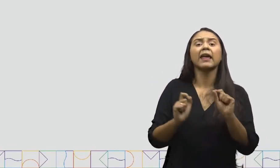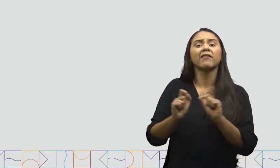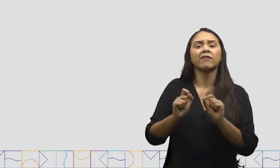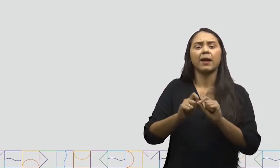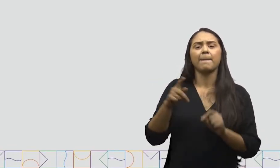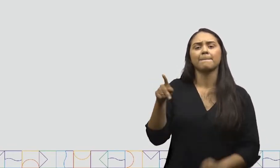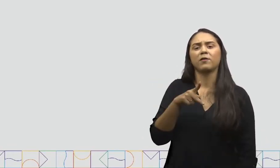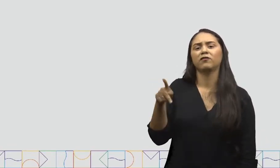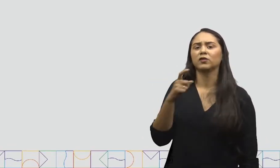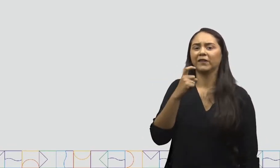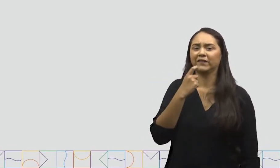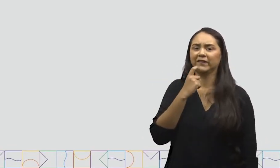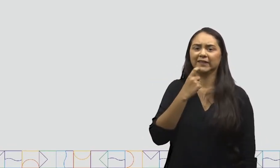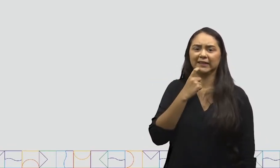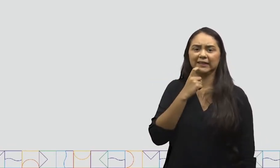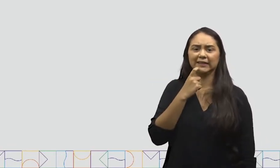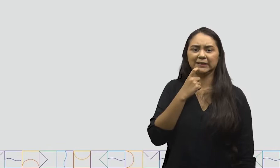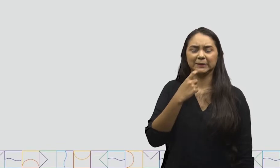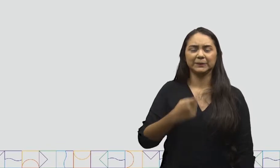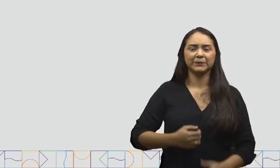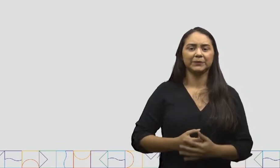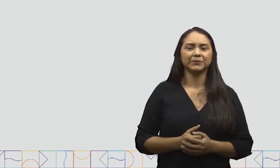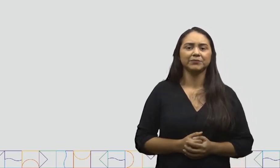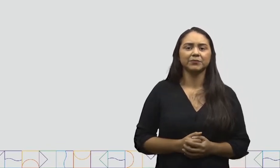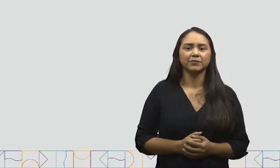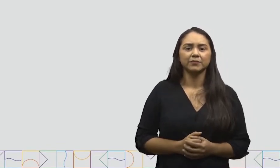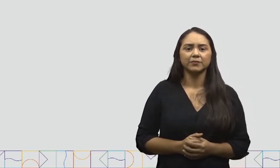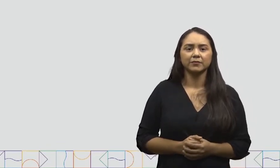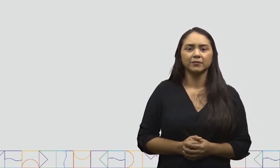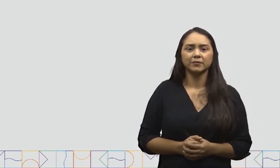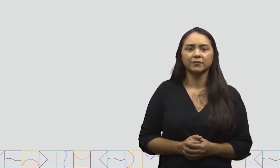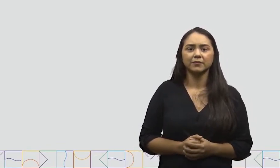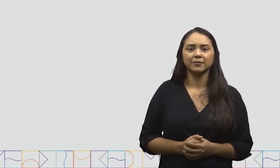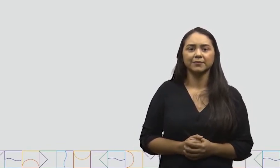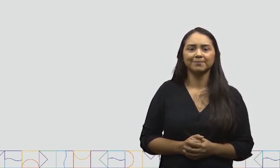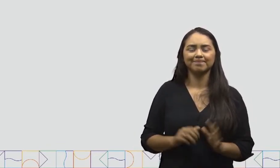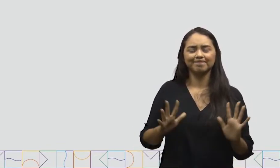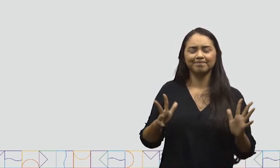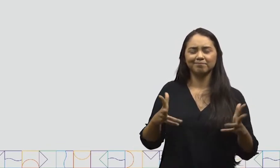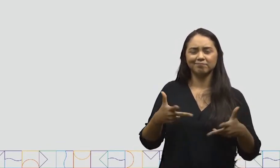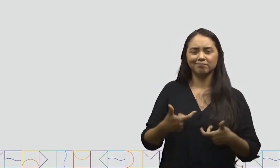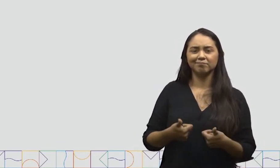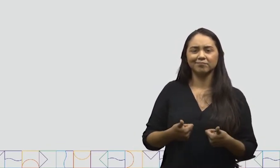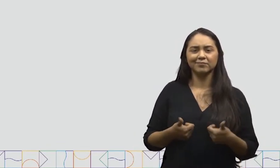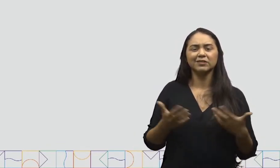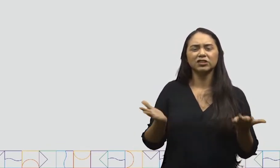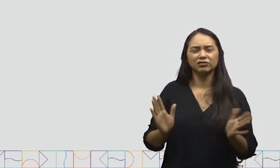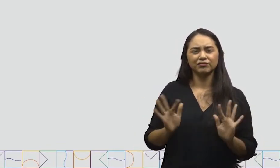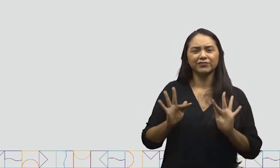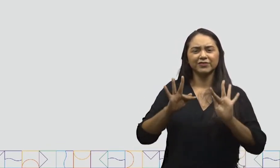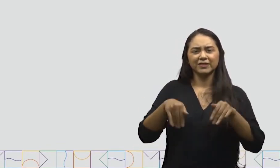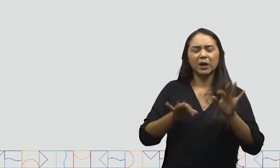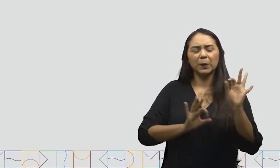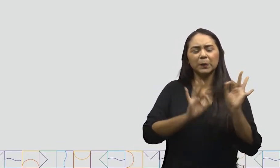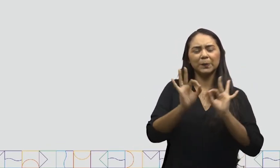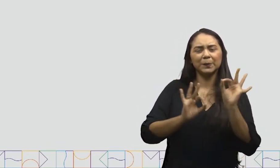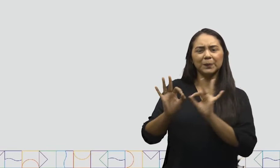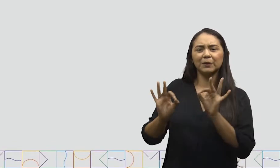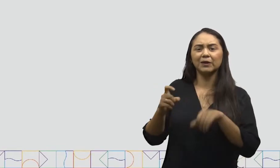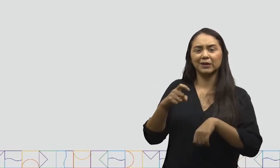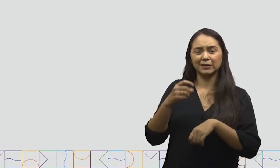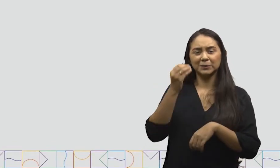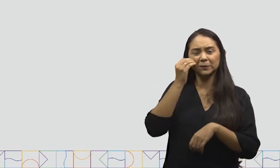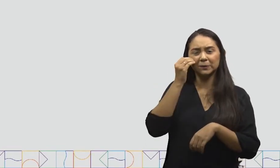fez foi a professora Vanessa Susan Pinheiro Fligiolo. Maravilha! Finalizamos a organização